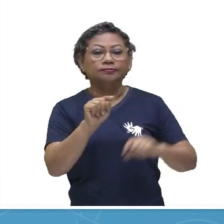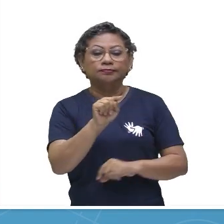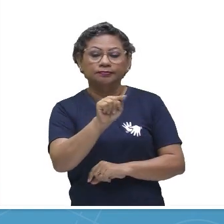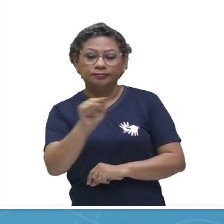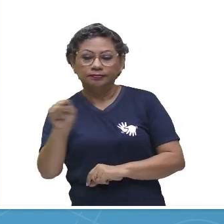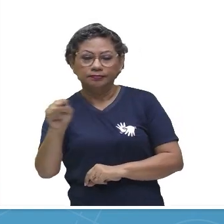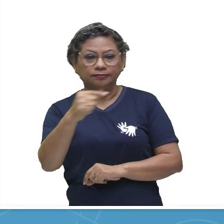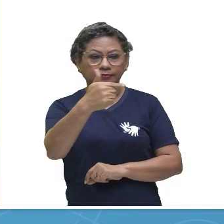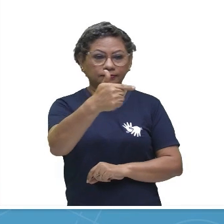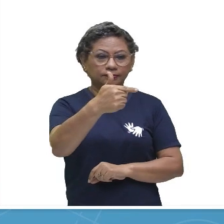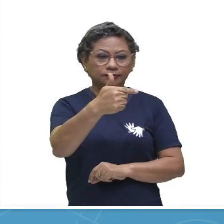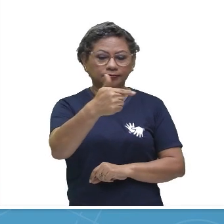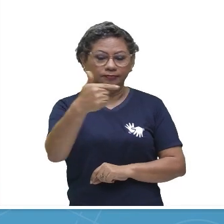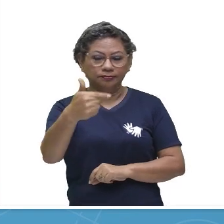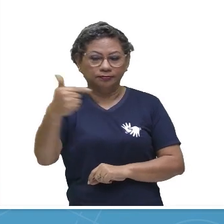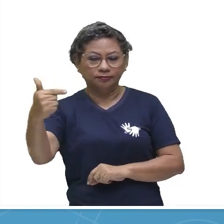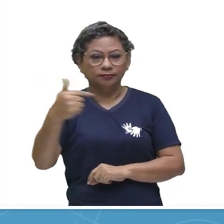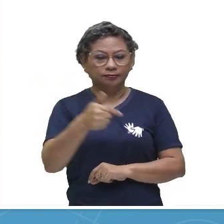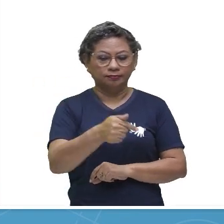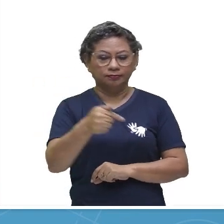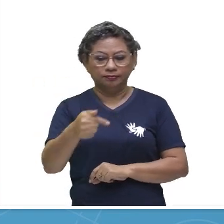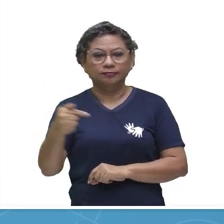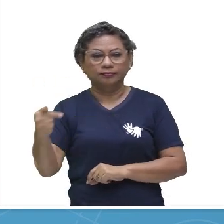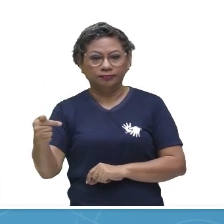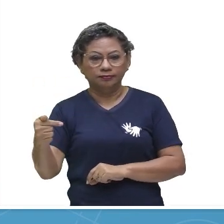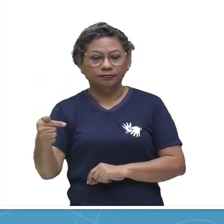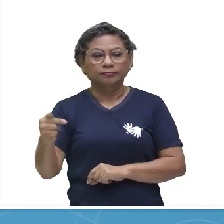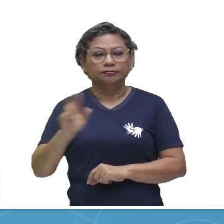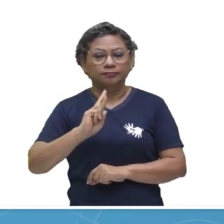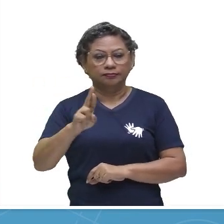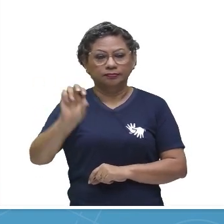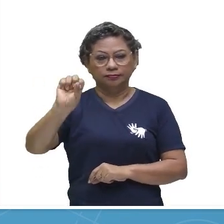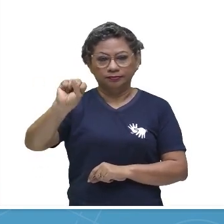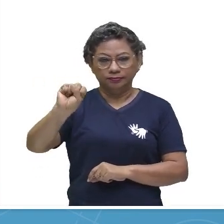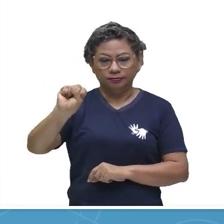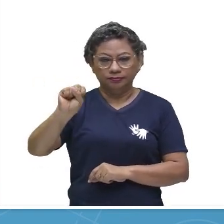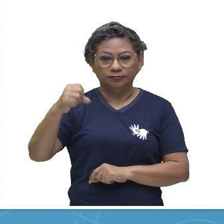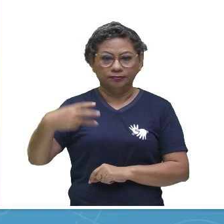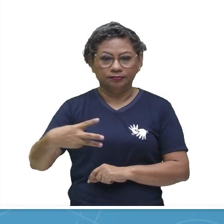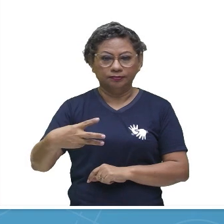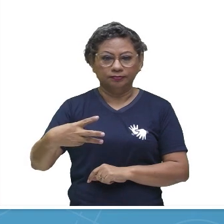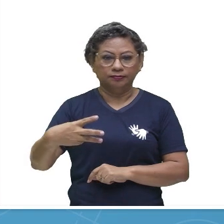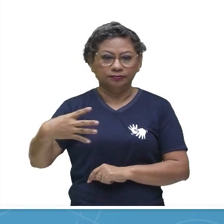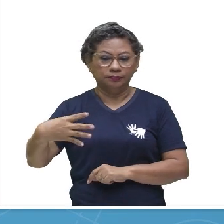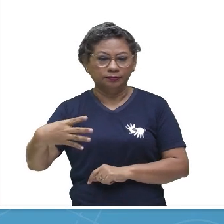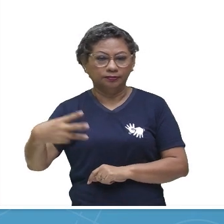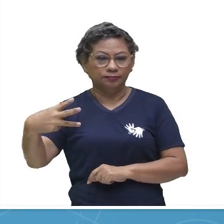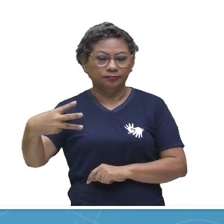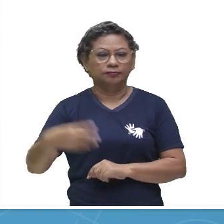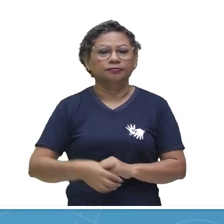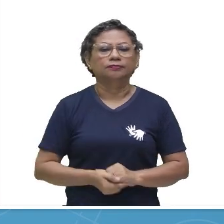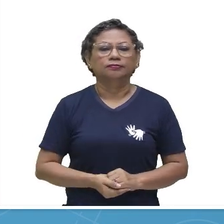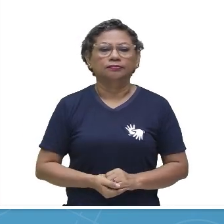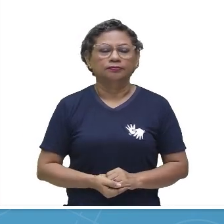como o denominador à potência indicada. Então, significa dizer o quê? Que eu vou multiplicar 2 sétimos vezes 2